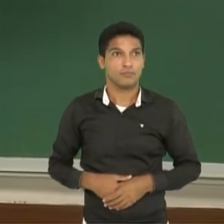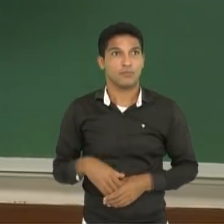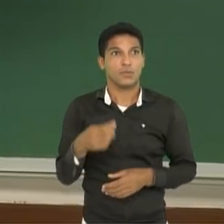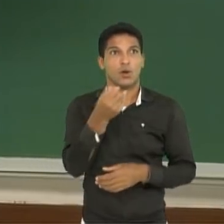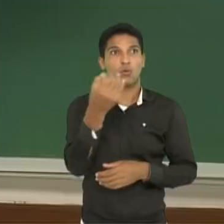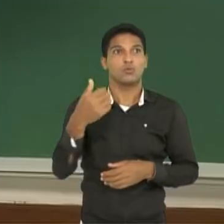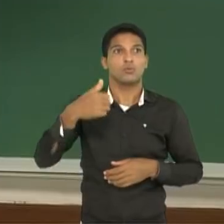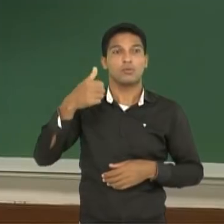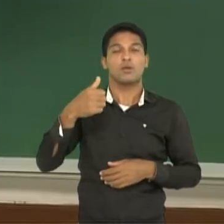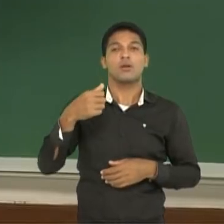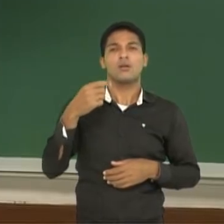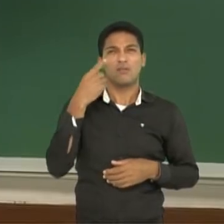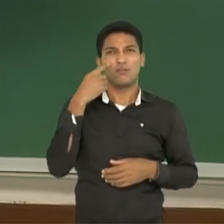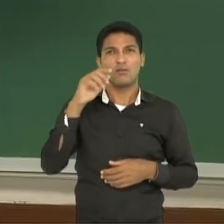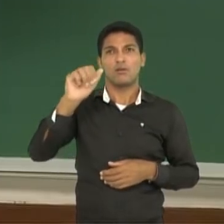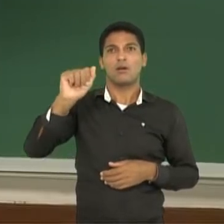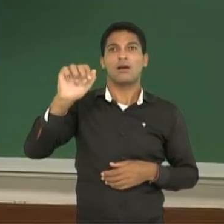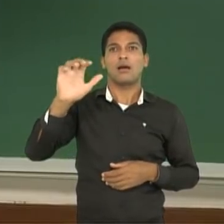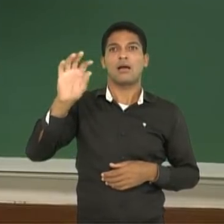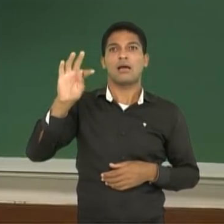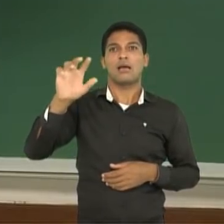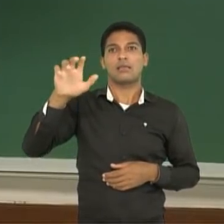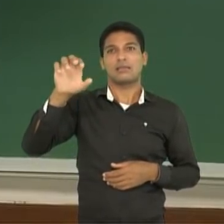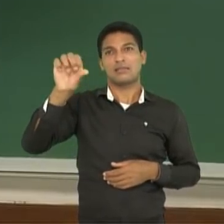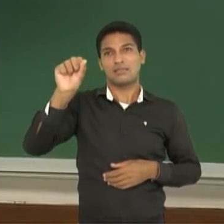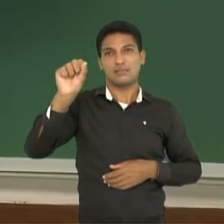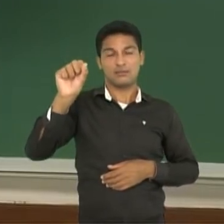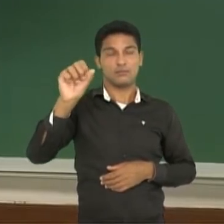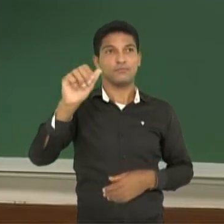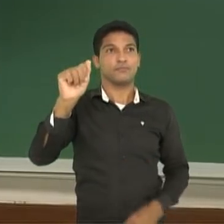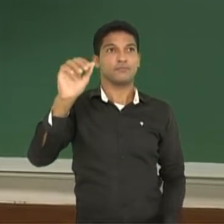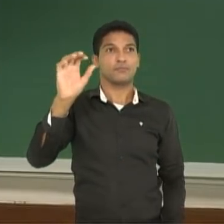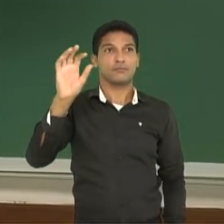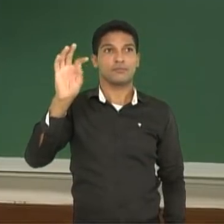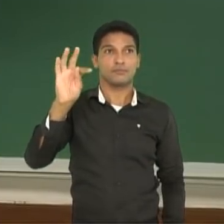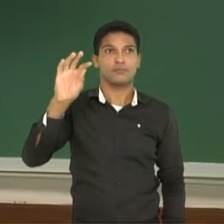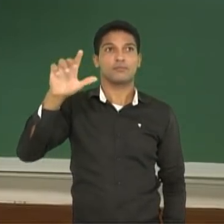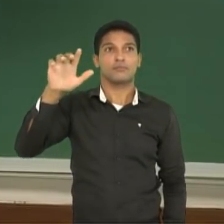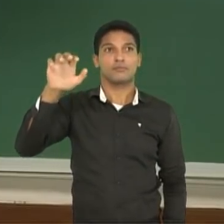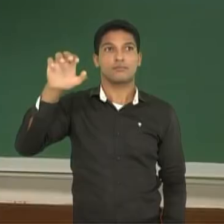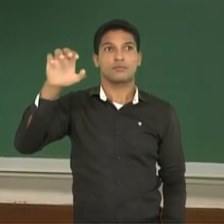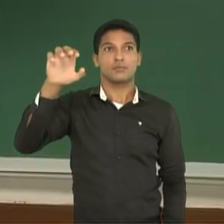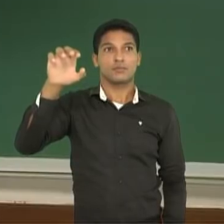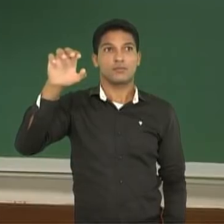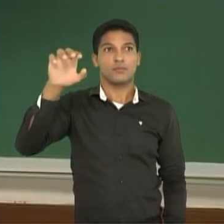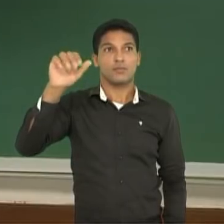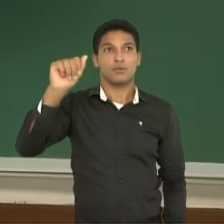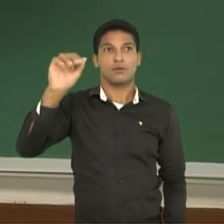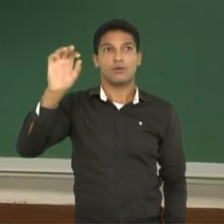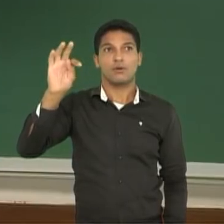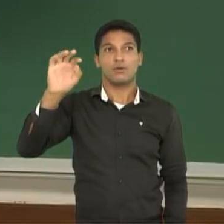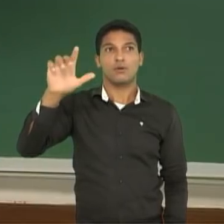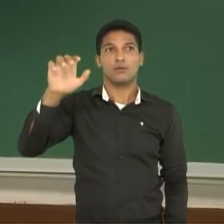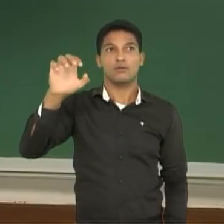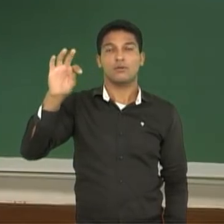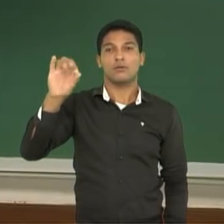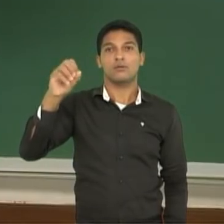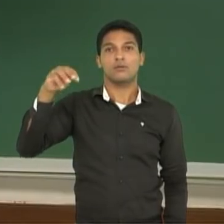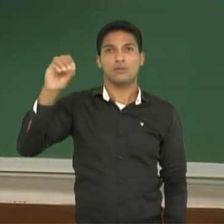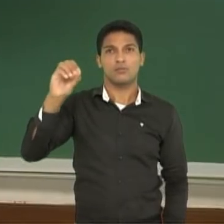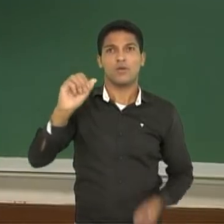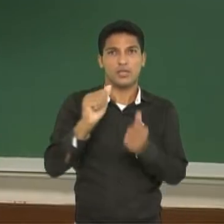primeiro, claro que tem que ser o atletismo, né? Esse é um dos esportes de marca mais originais, né, mais básicos que